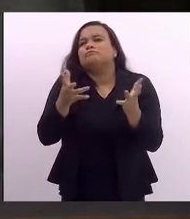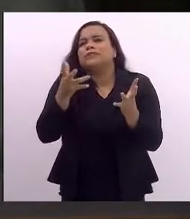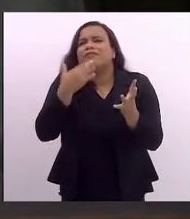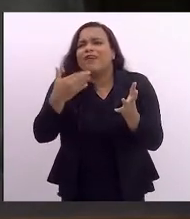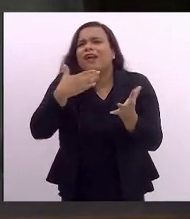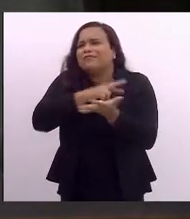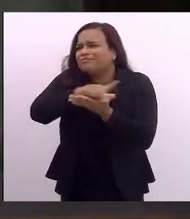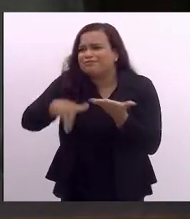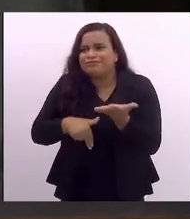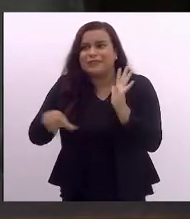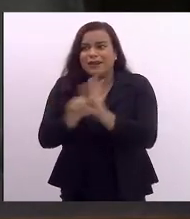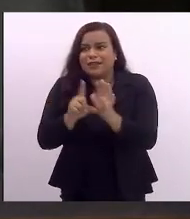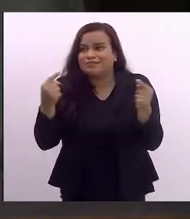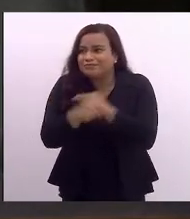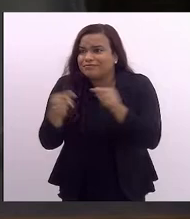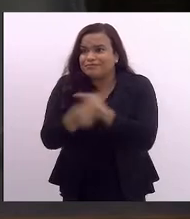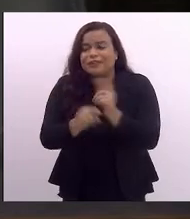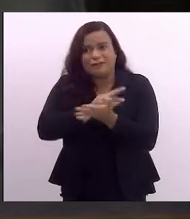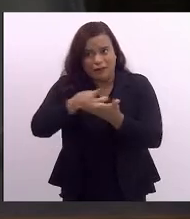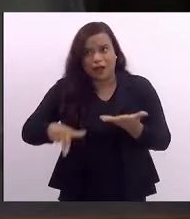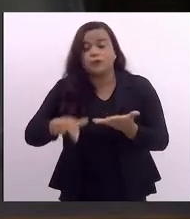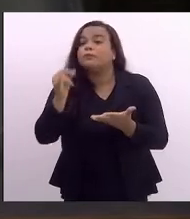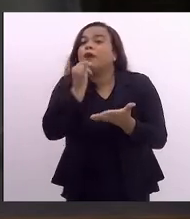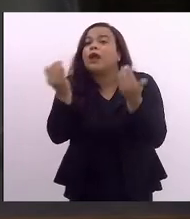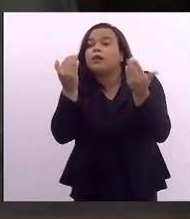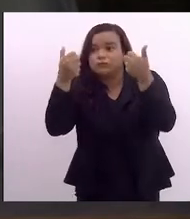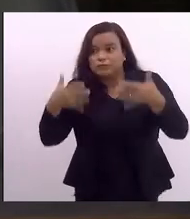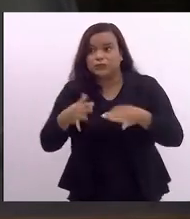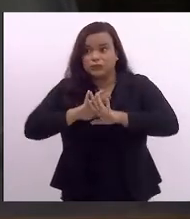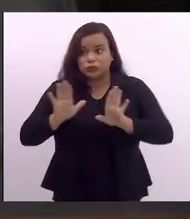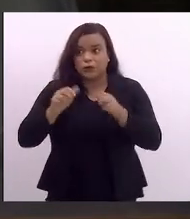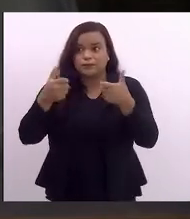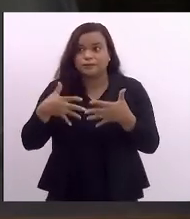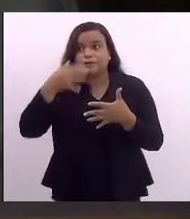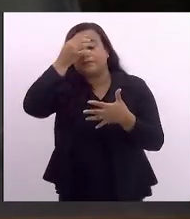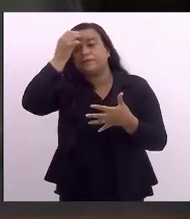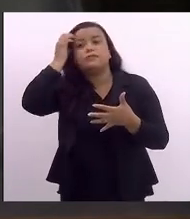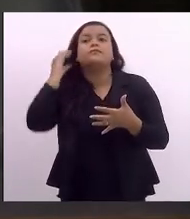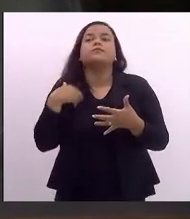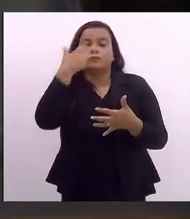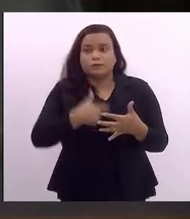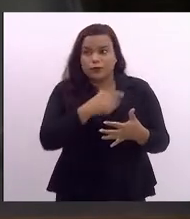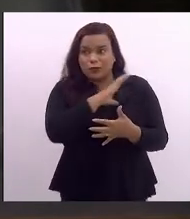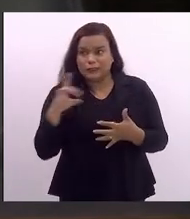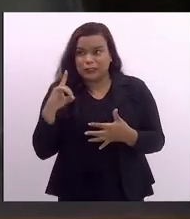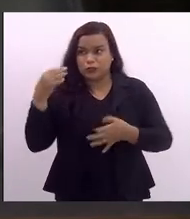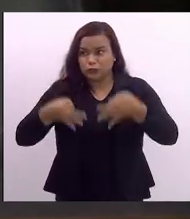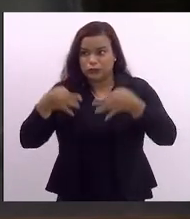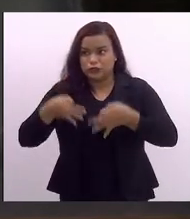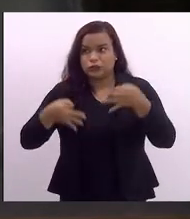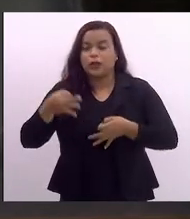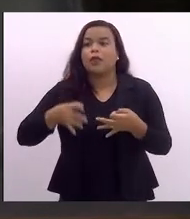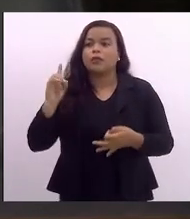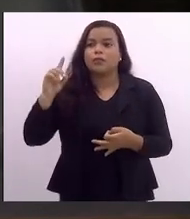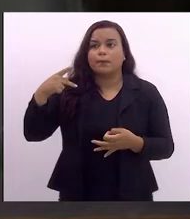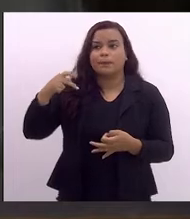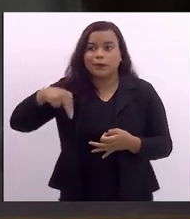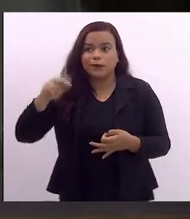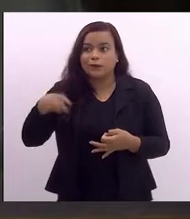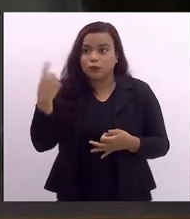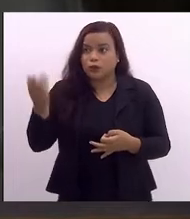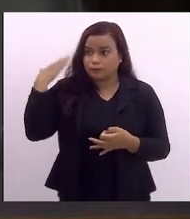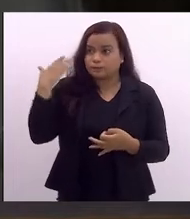falhas e ilegalidades. Só a título de exemplo, como eu estou aqui enquanto coordenadora jurídica do IDPN, a gente atuou recentemente num